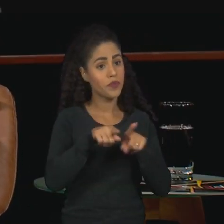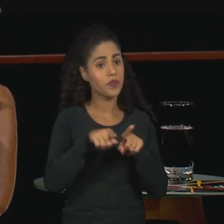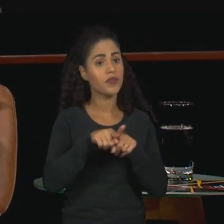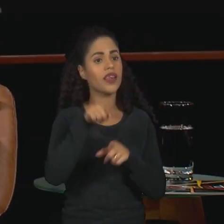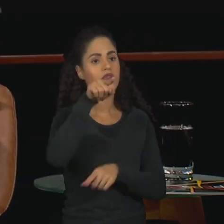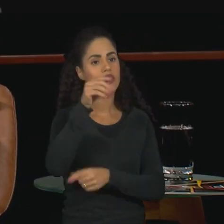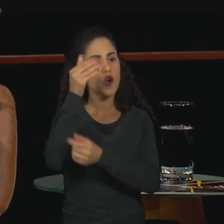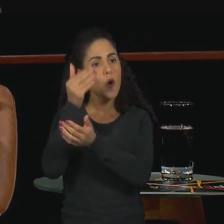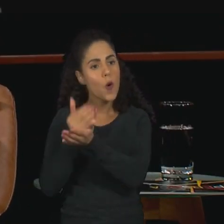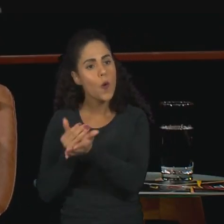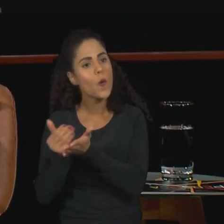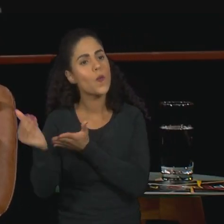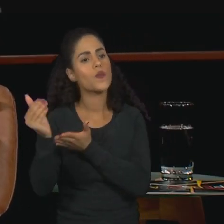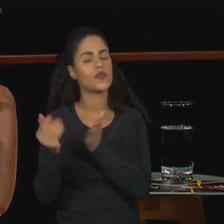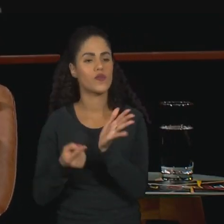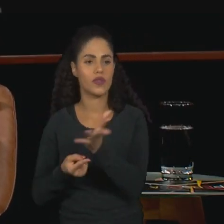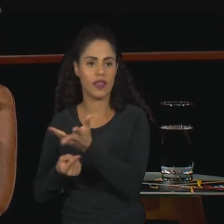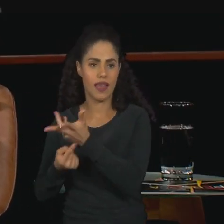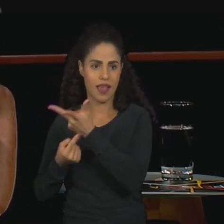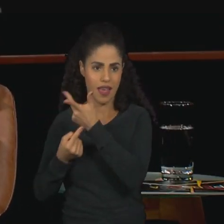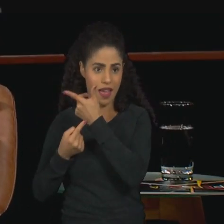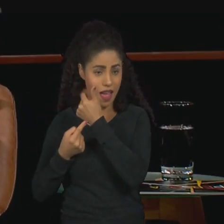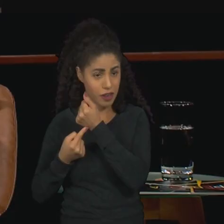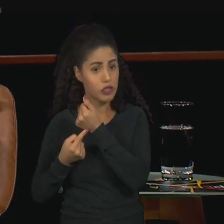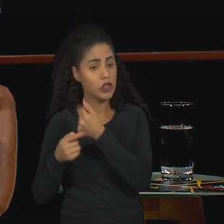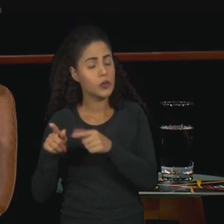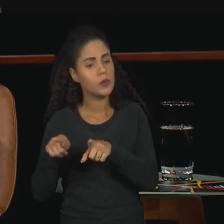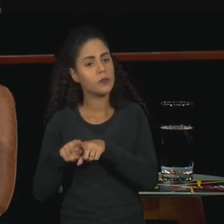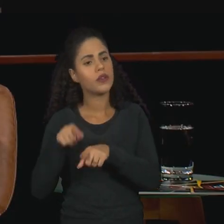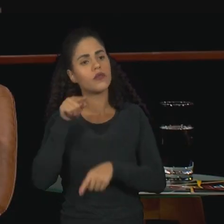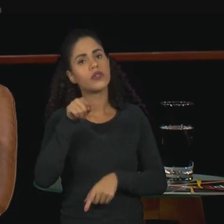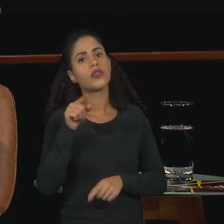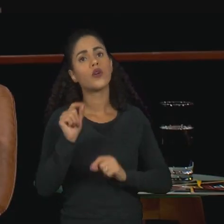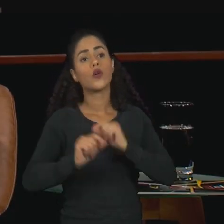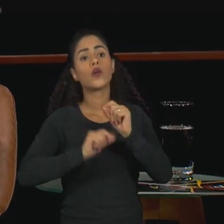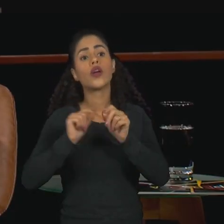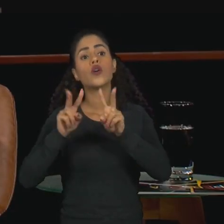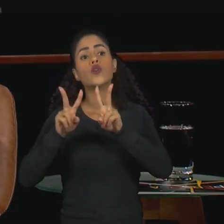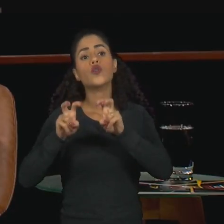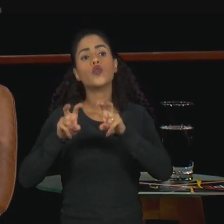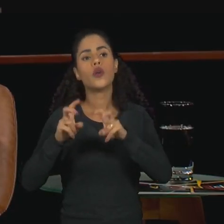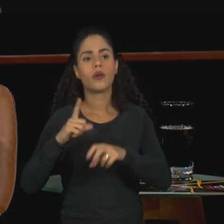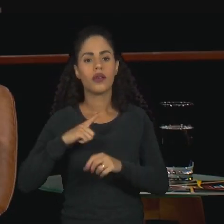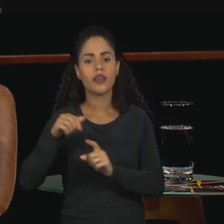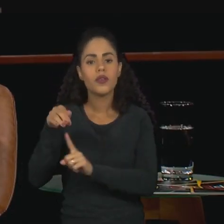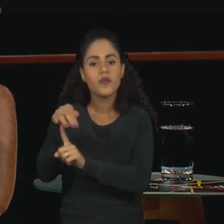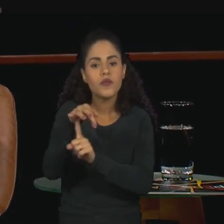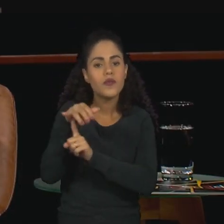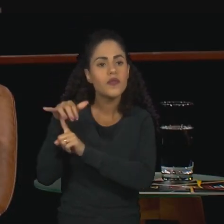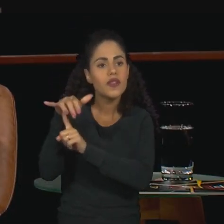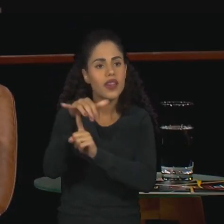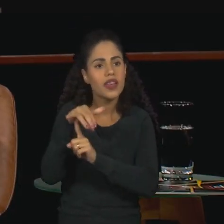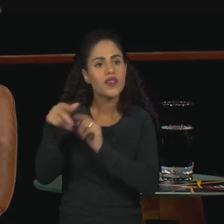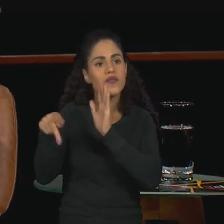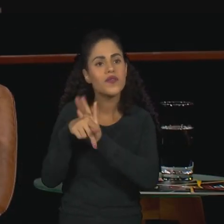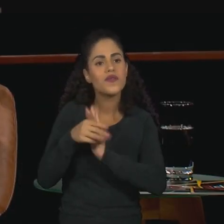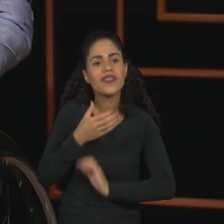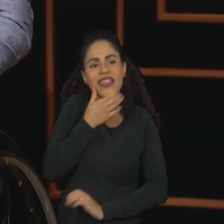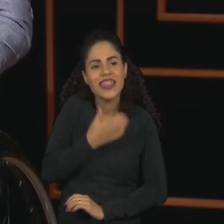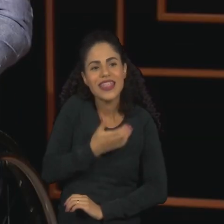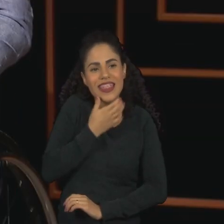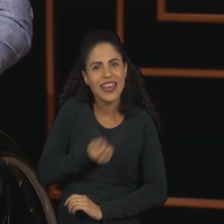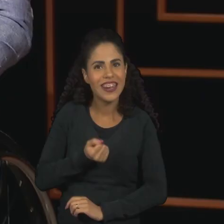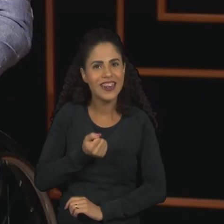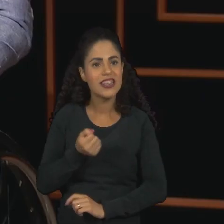bem inicial da sua vida, e vamos dizer assim, da sua carreira, veio sob a forma de uma feirinha de Natal, né?